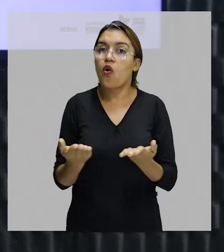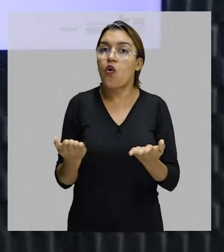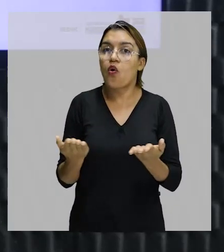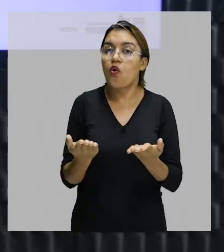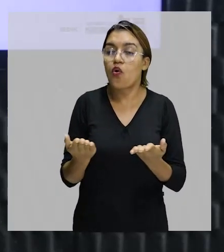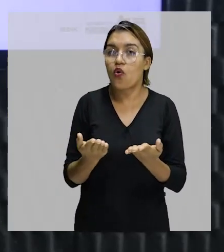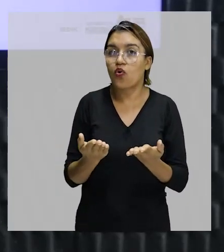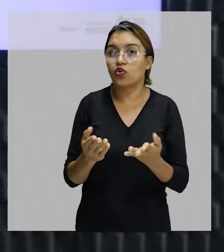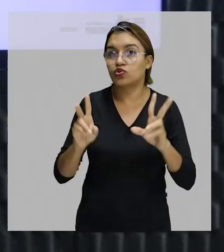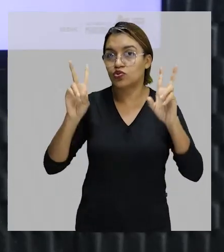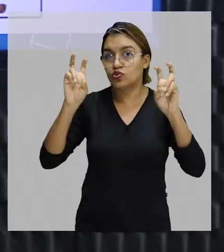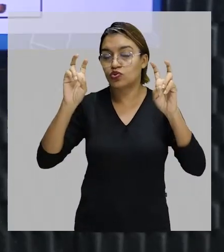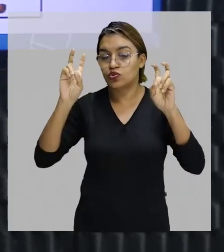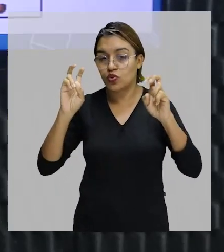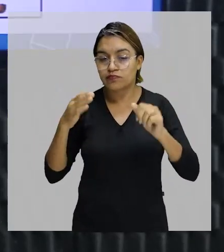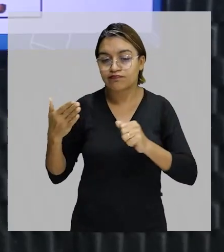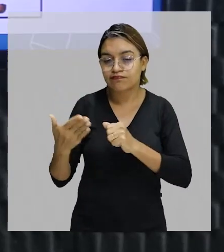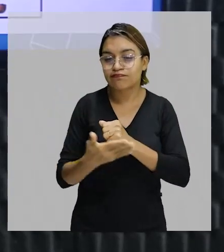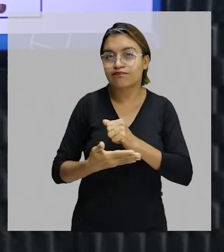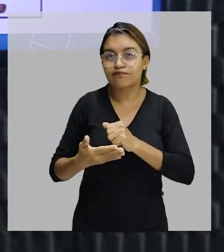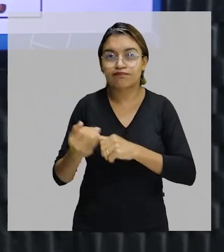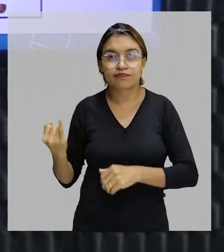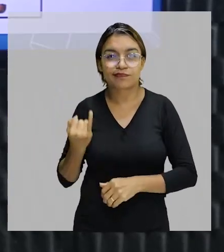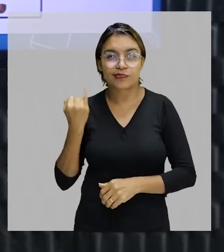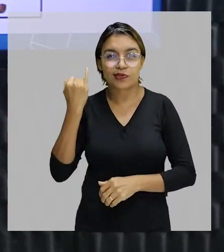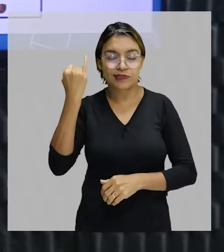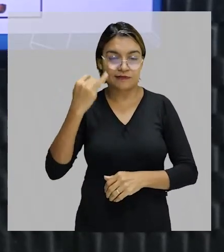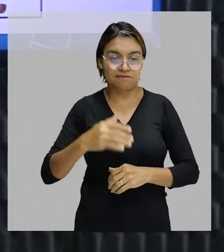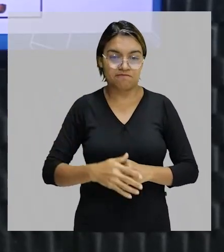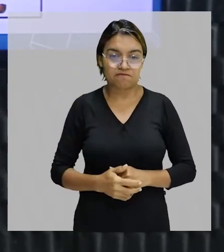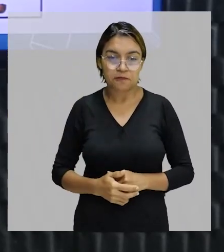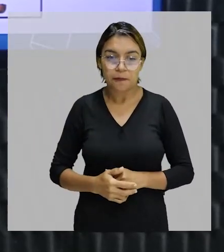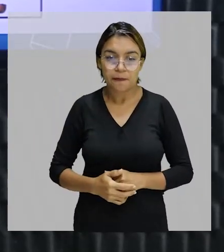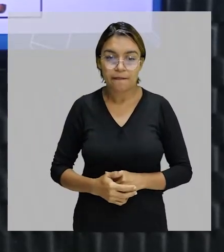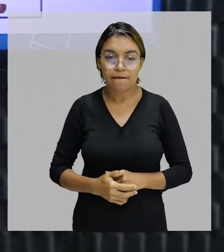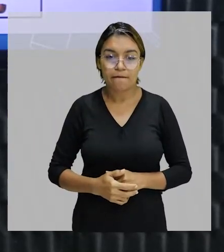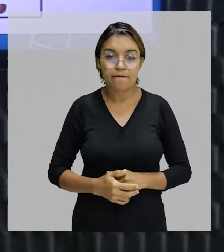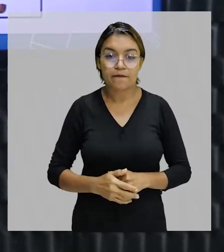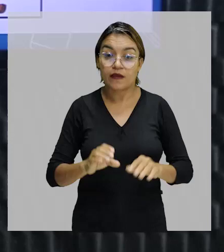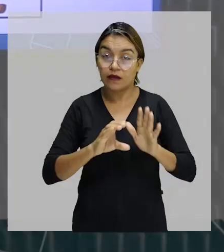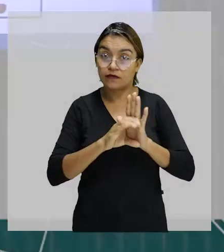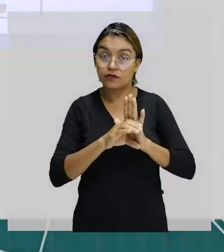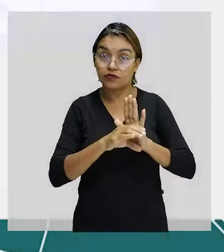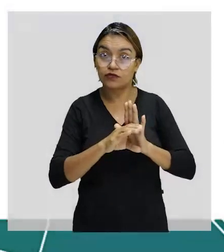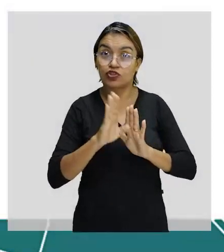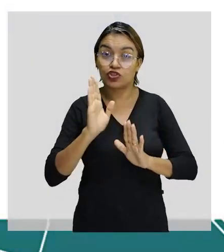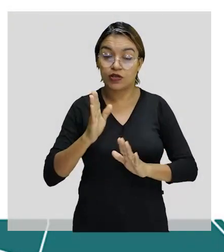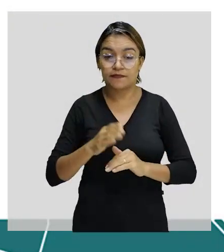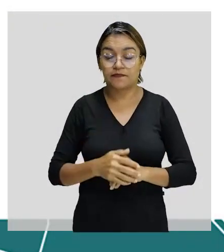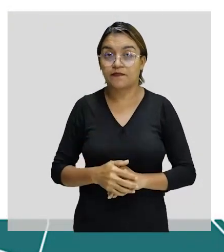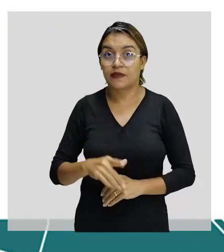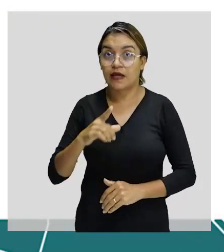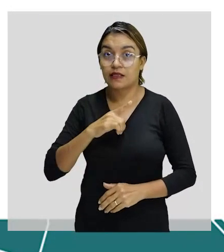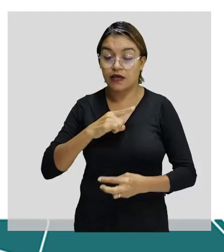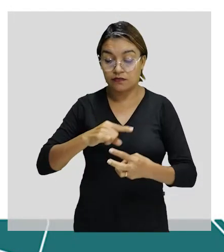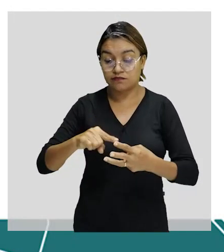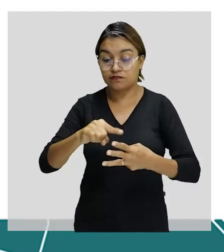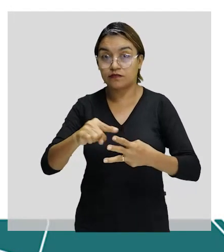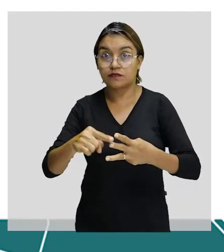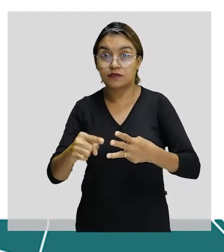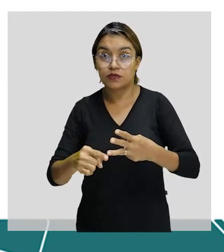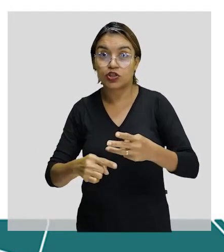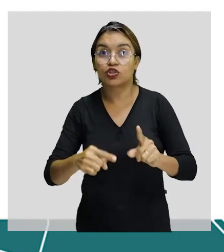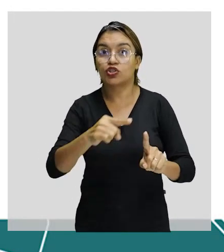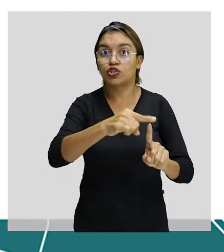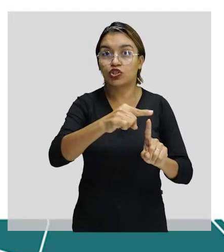e as regras dessa modalidade. Como definição, vocês já sabem, o atletismo ele se divide em 3